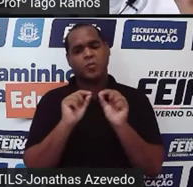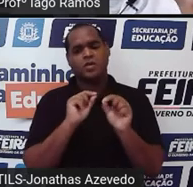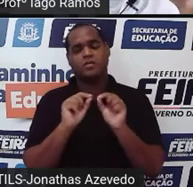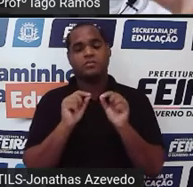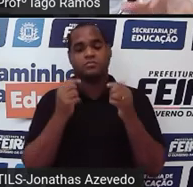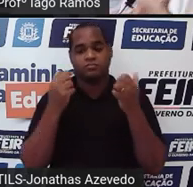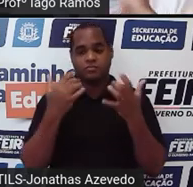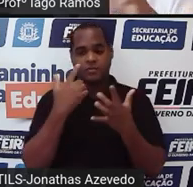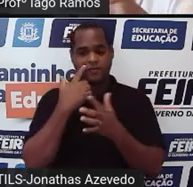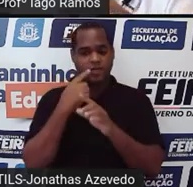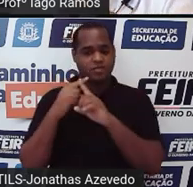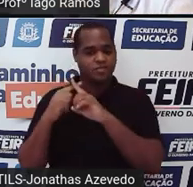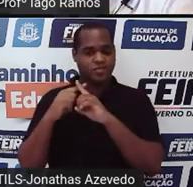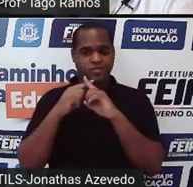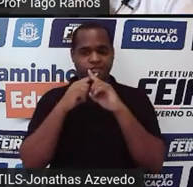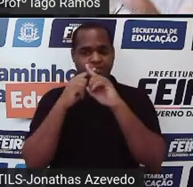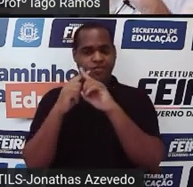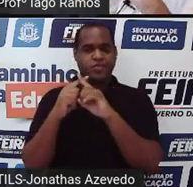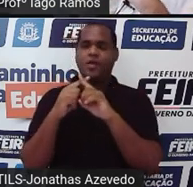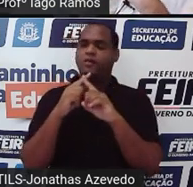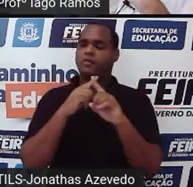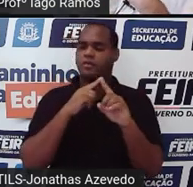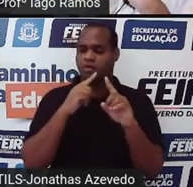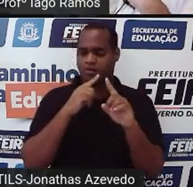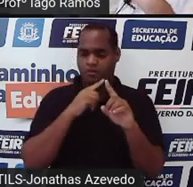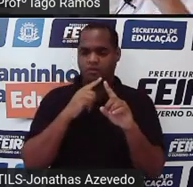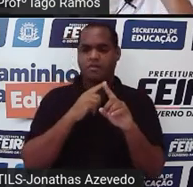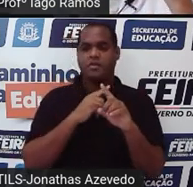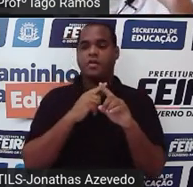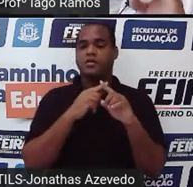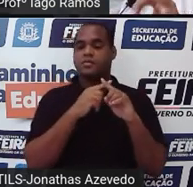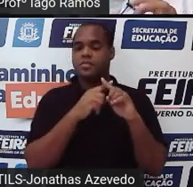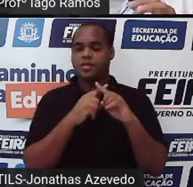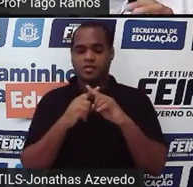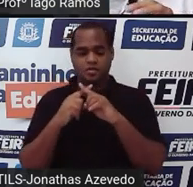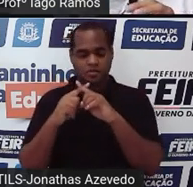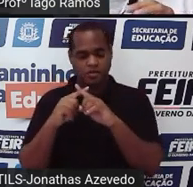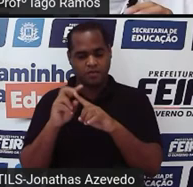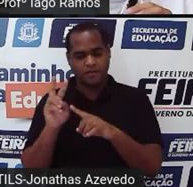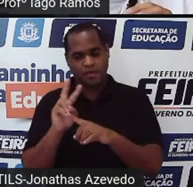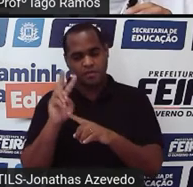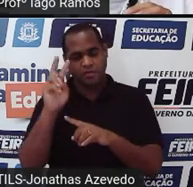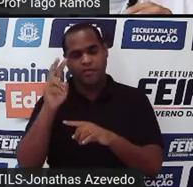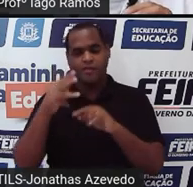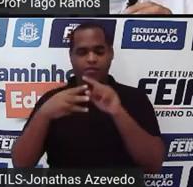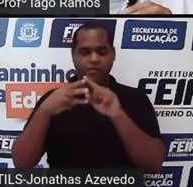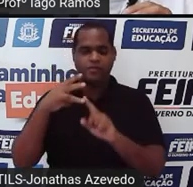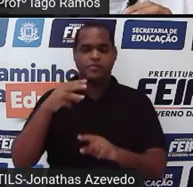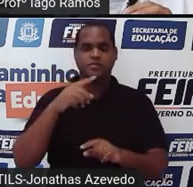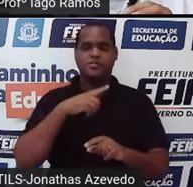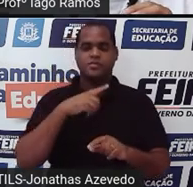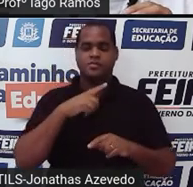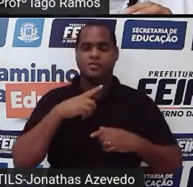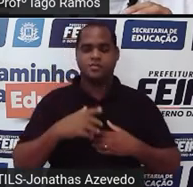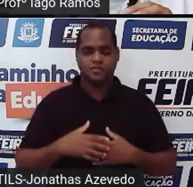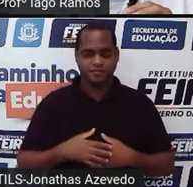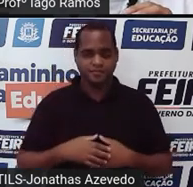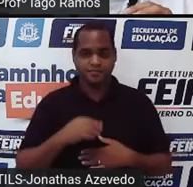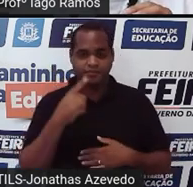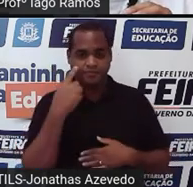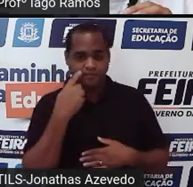e eu fiz uma multiplicação né dos três valores ó o